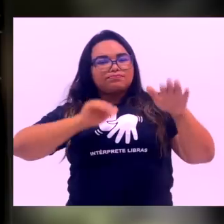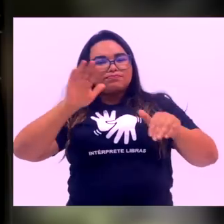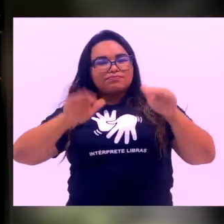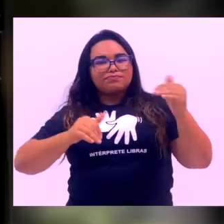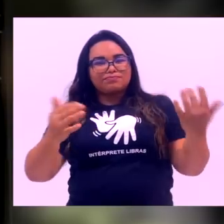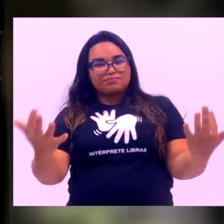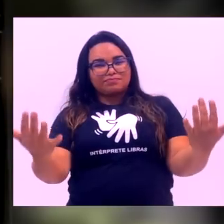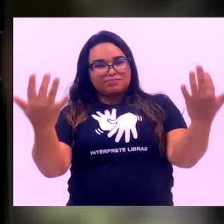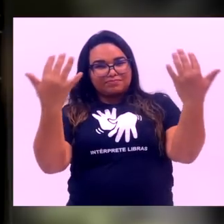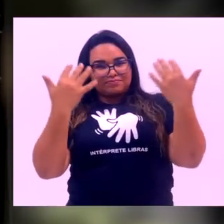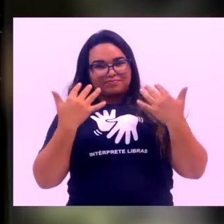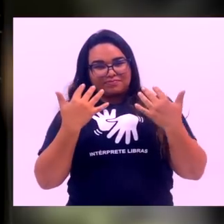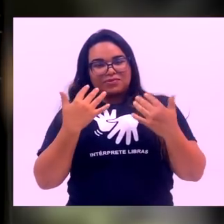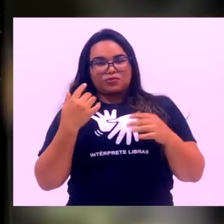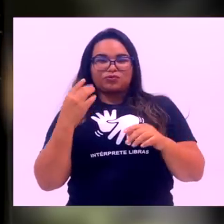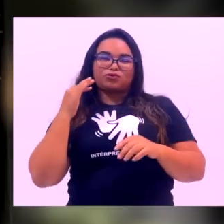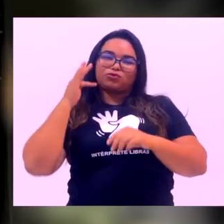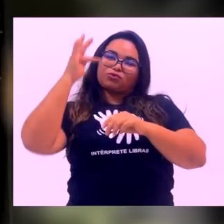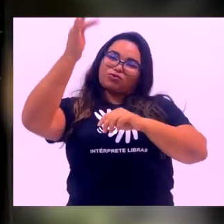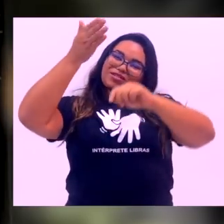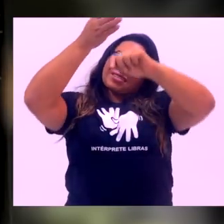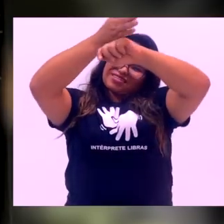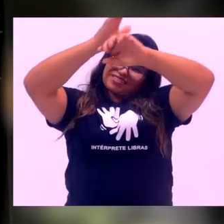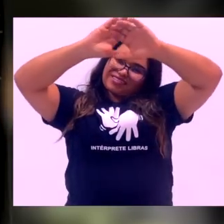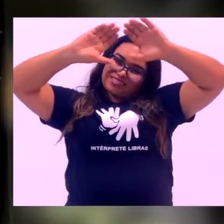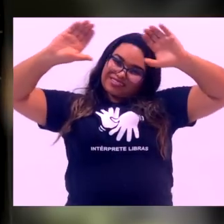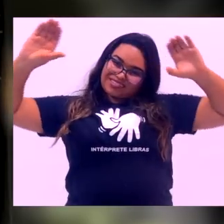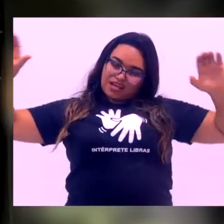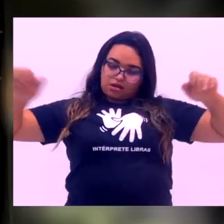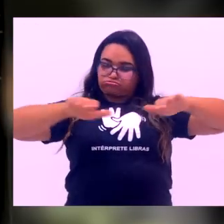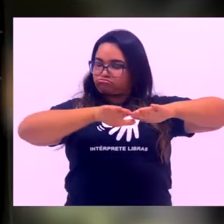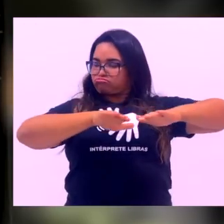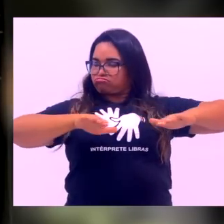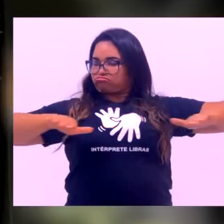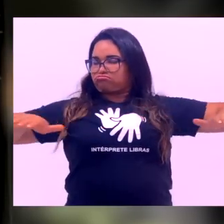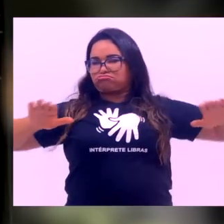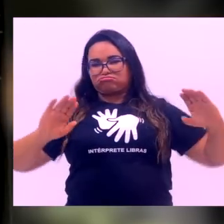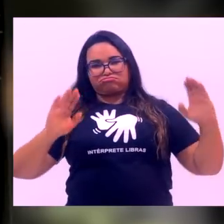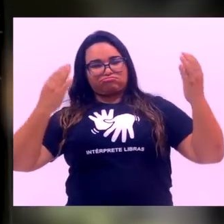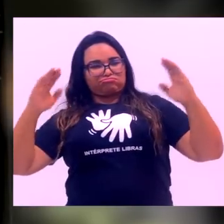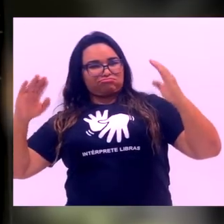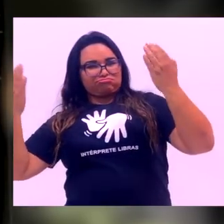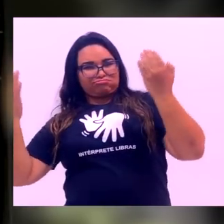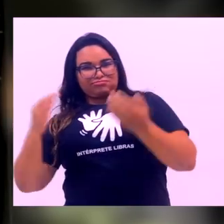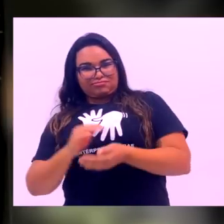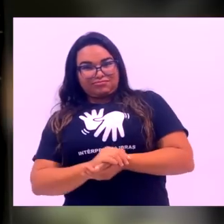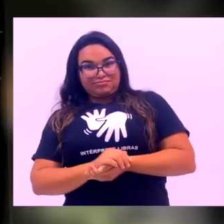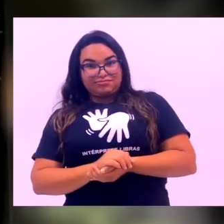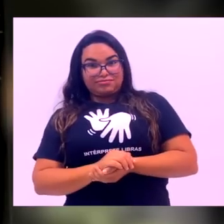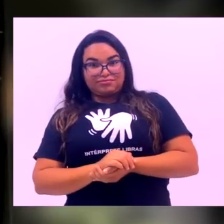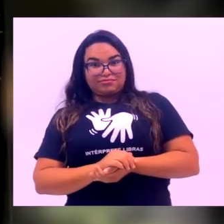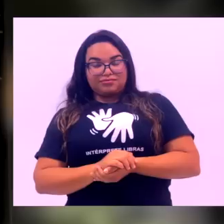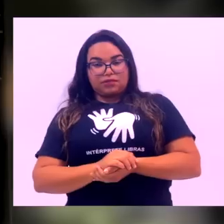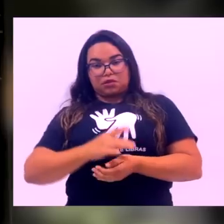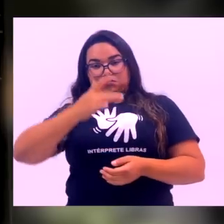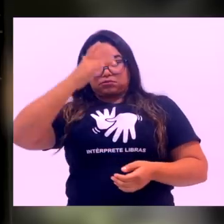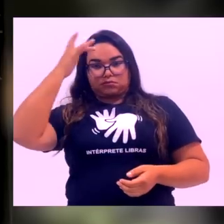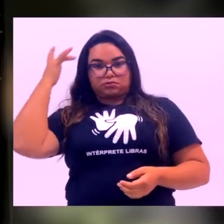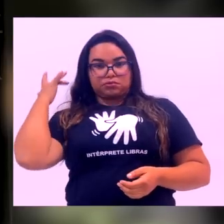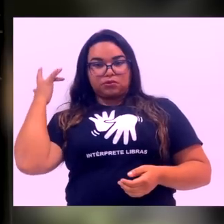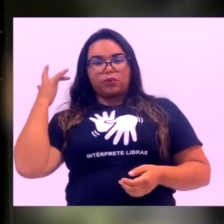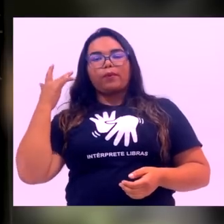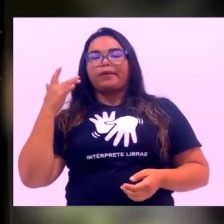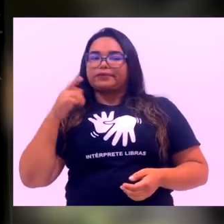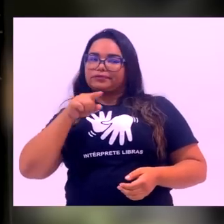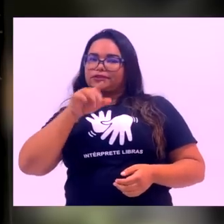as pessoas para o banquete do Cordeiro. Não muitos ricos, não muitos sábios, não muitas pessoas de boa